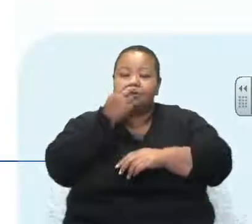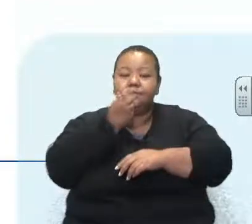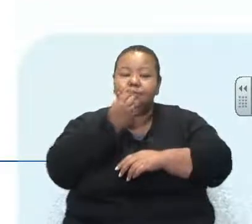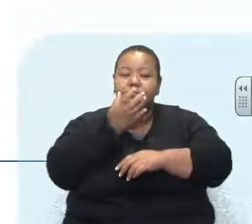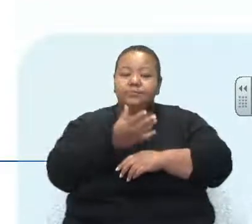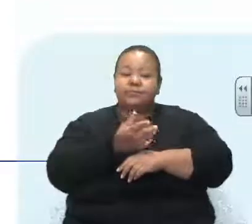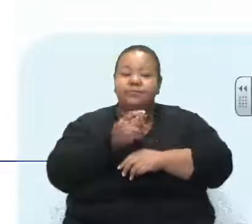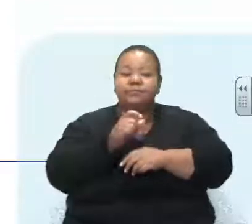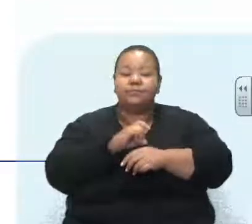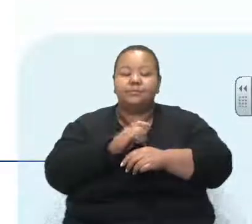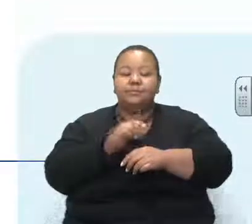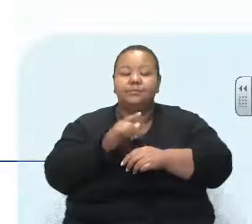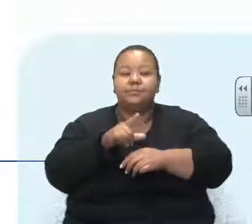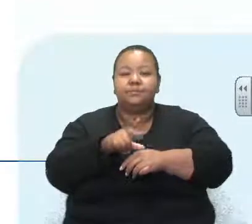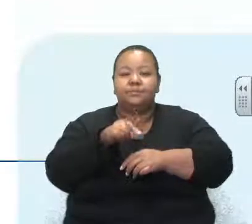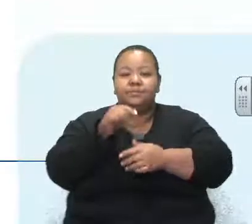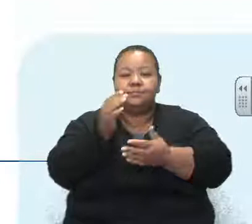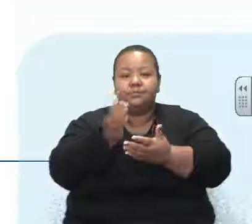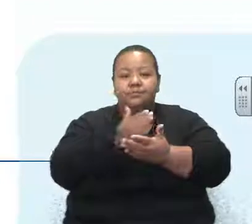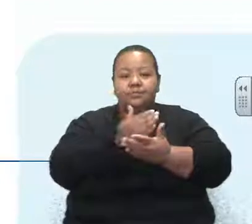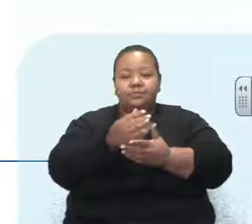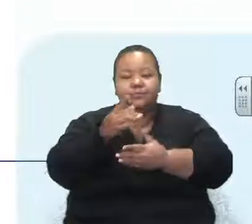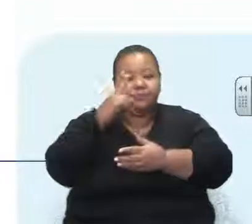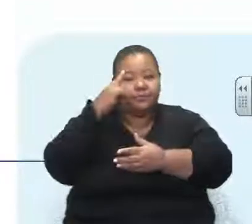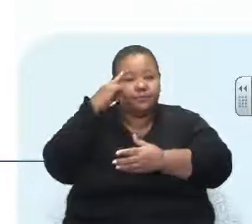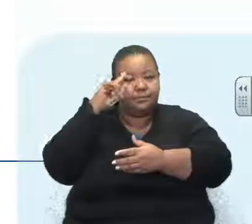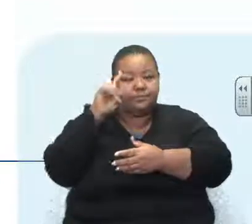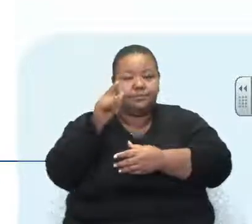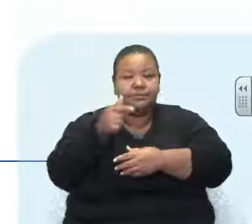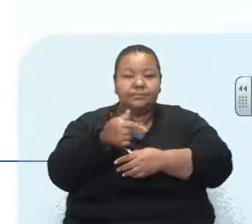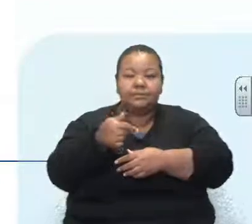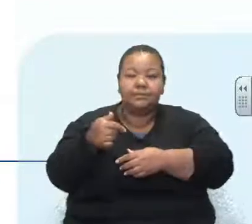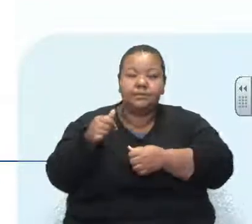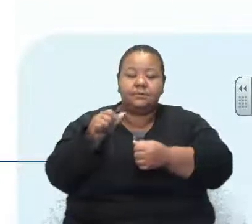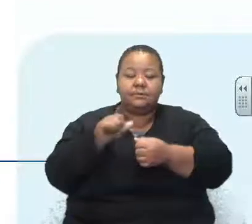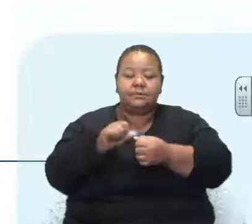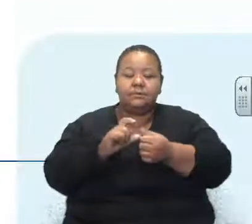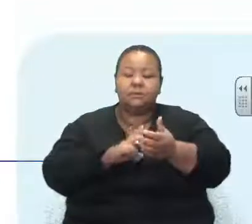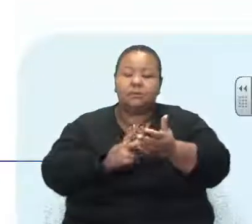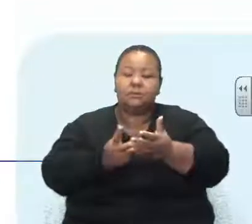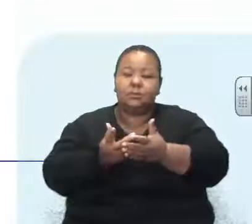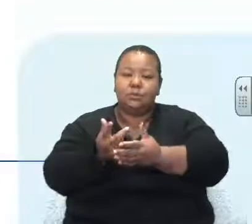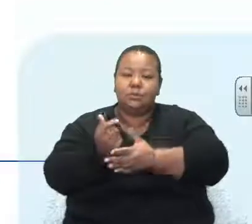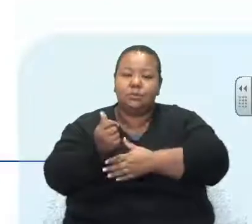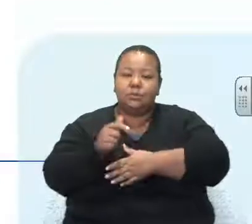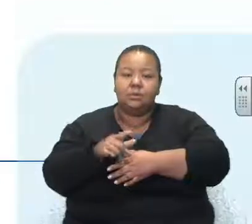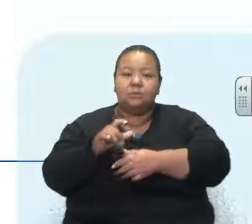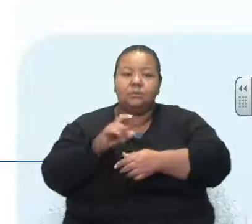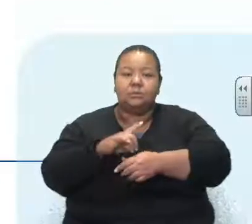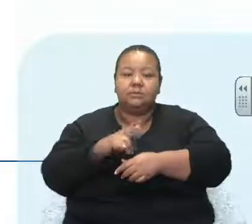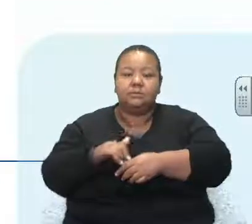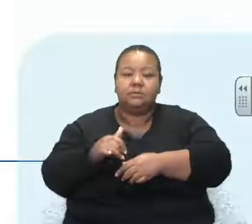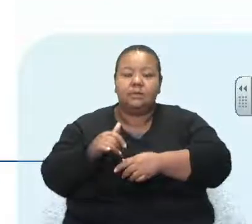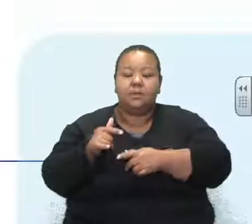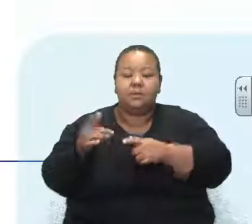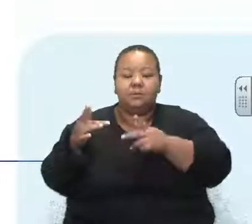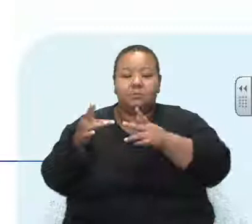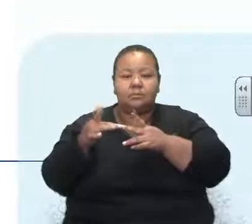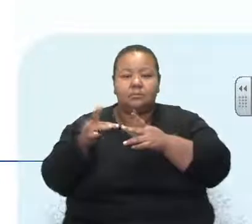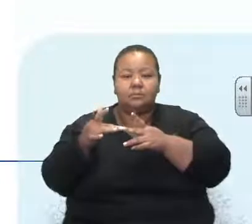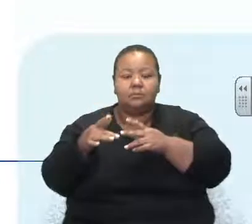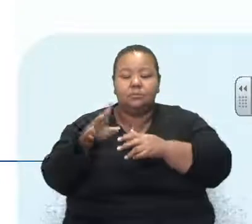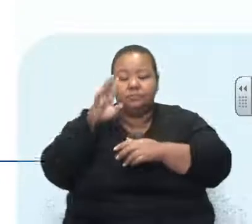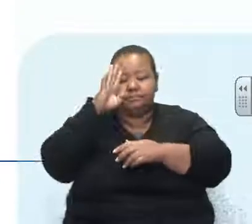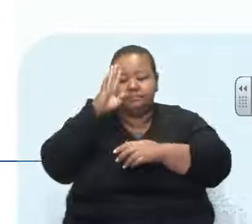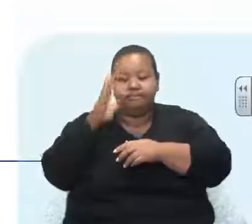alguns dias da semana para fazer a compra. E aí, é claro, se você tiver uma ligação direta com o seu fornecedor,